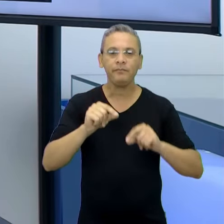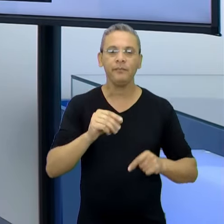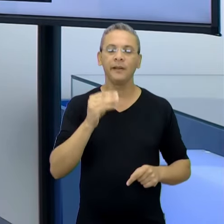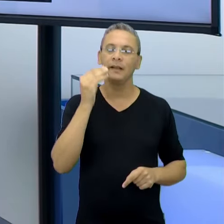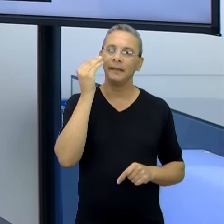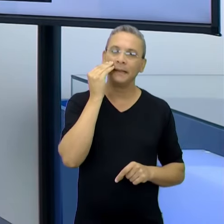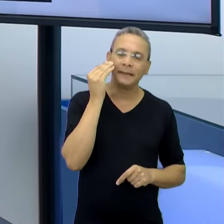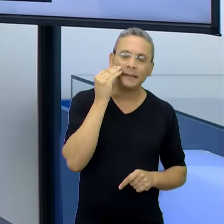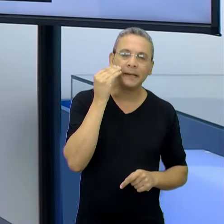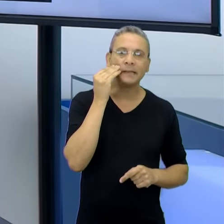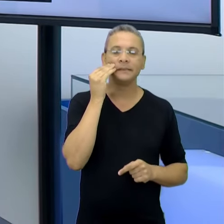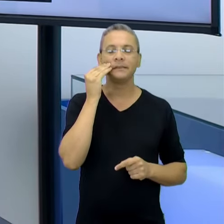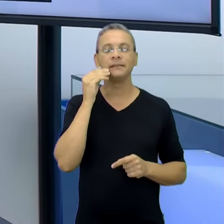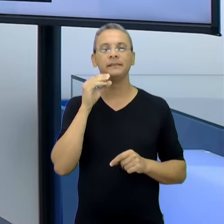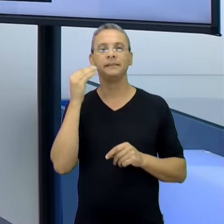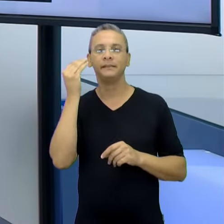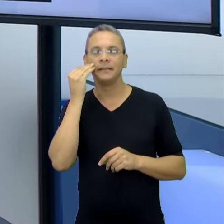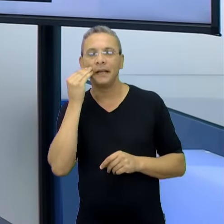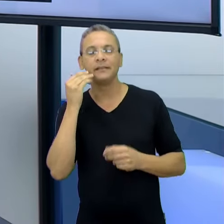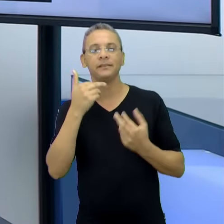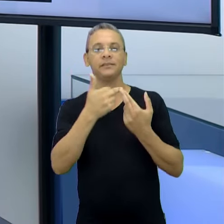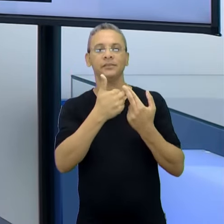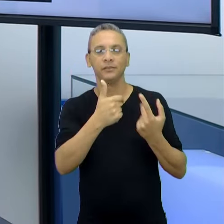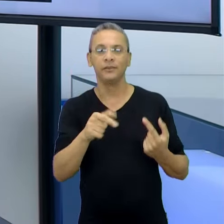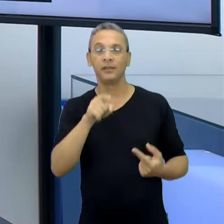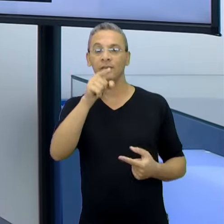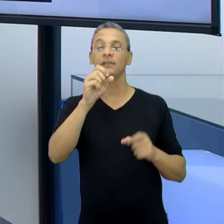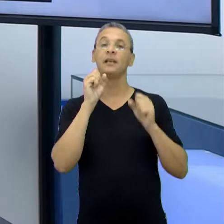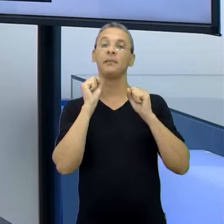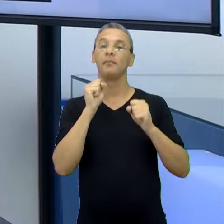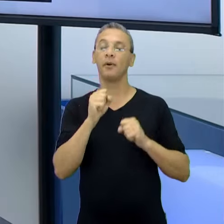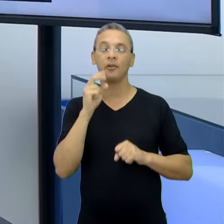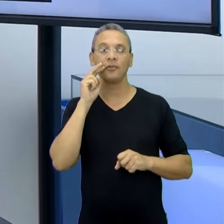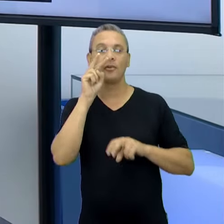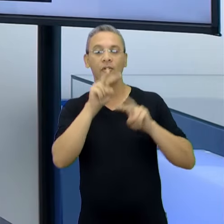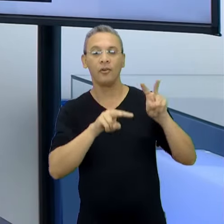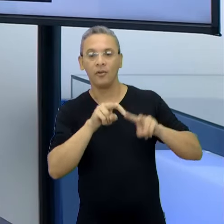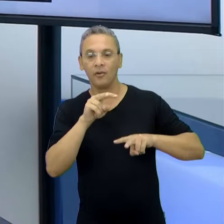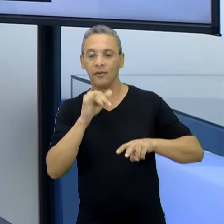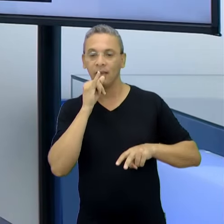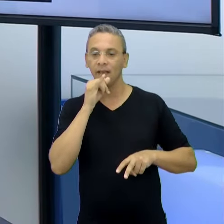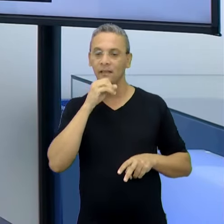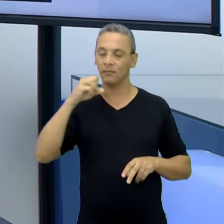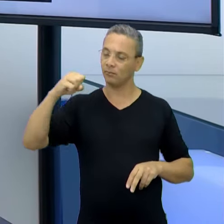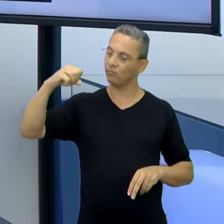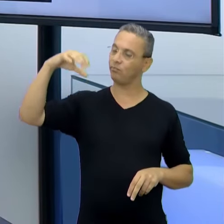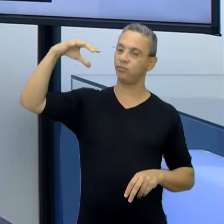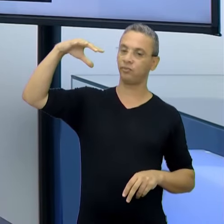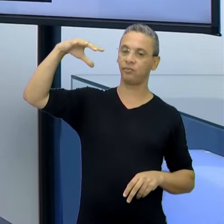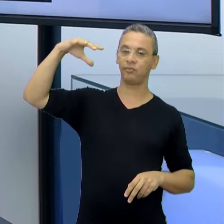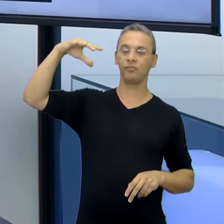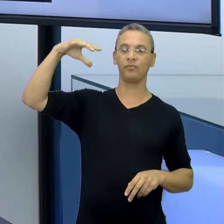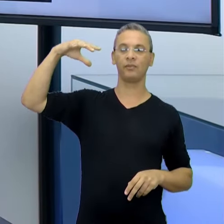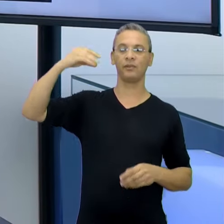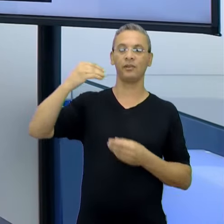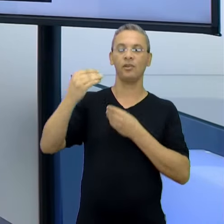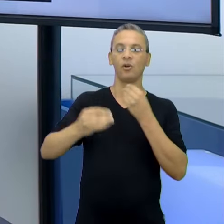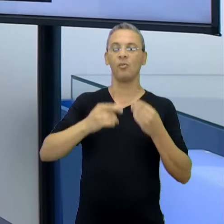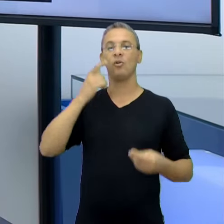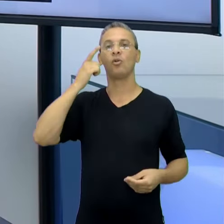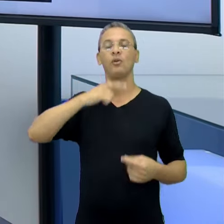de simulações em que você pode, por exemplo, acender uma dessas